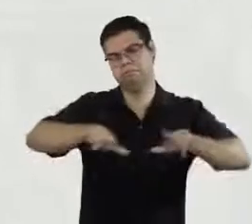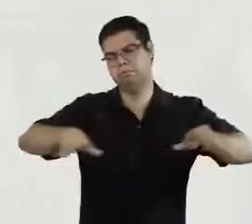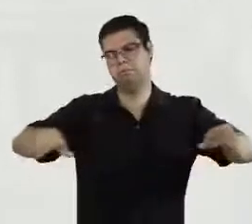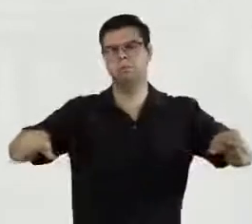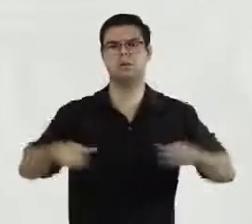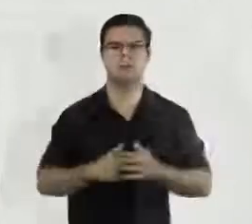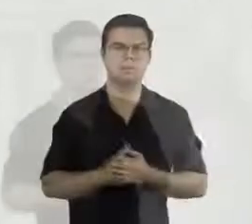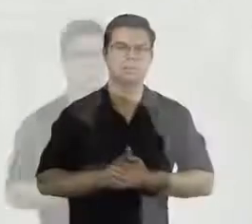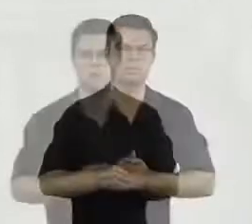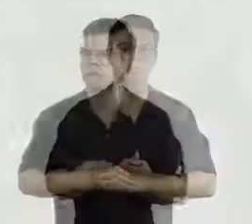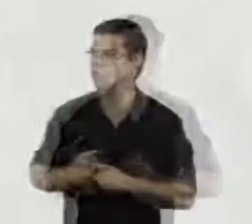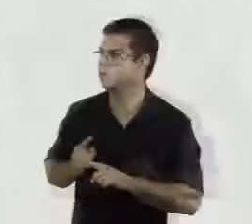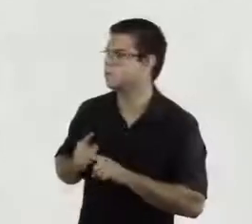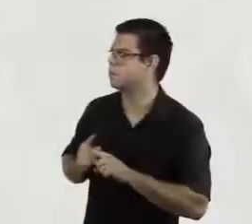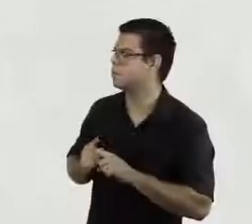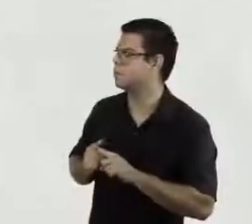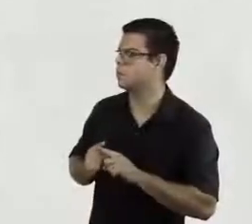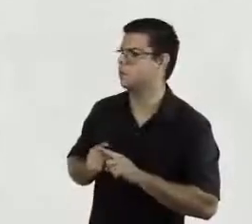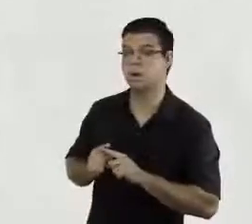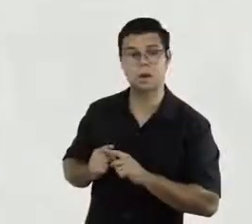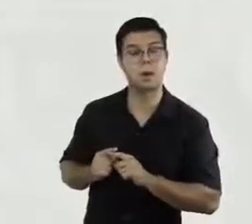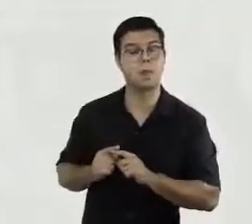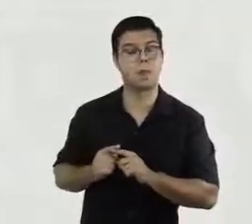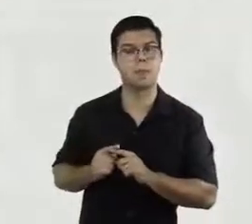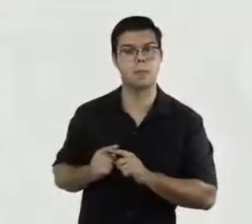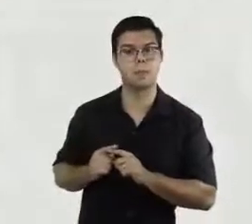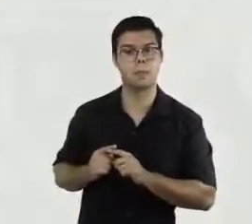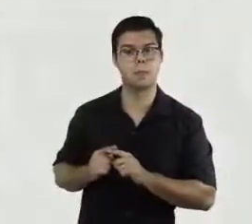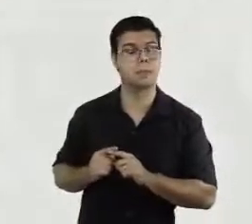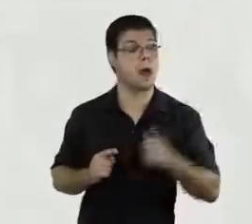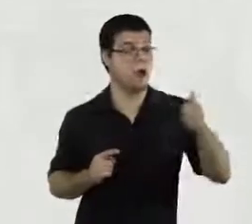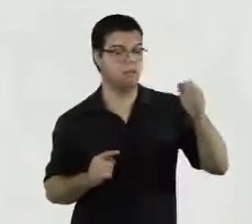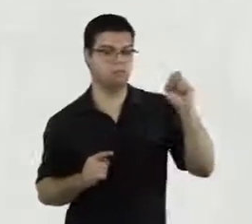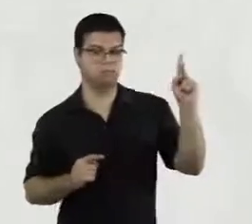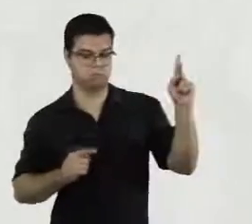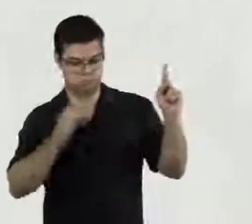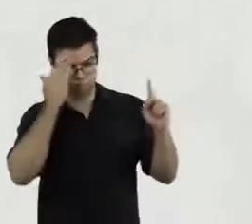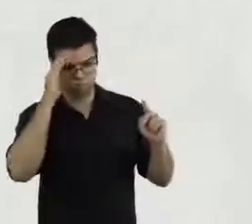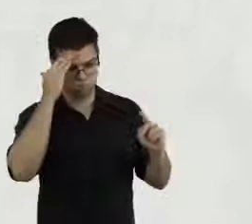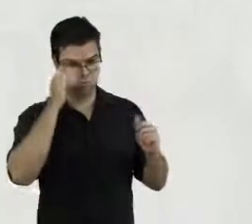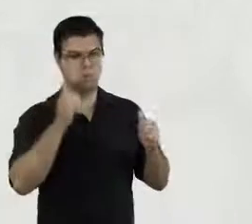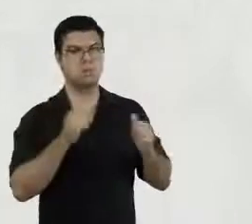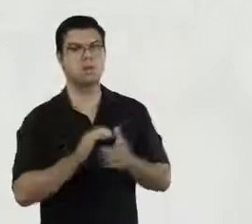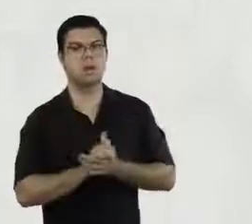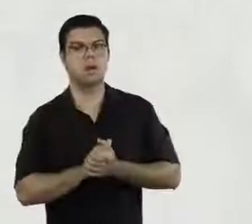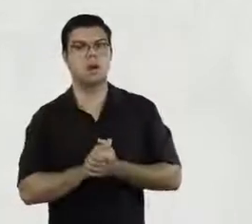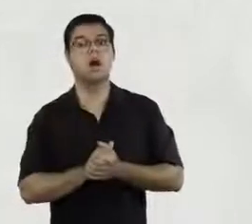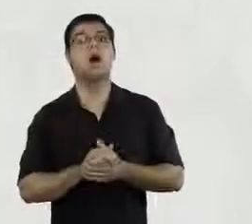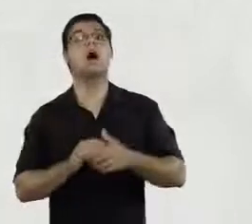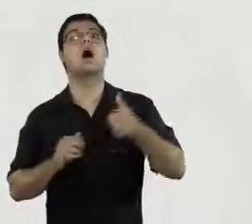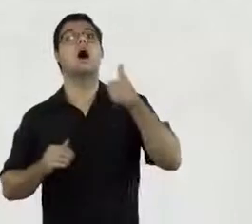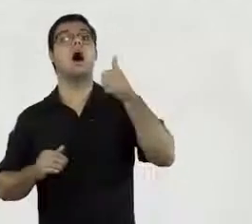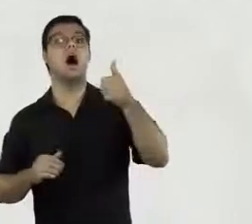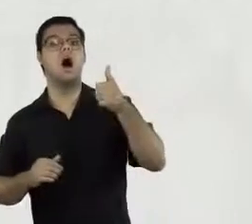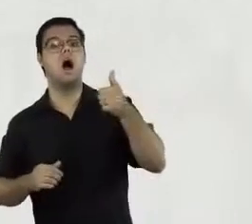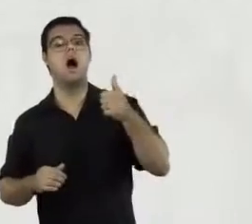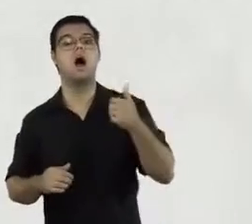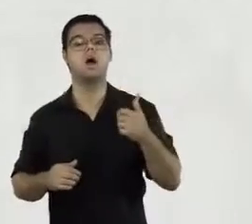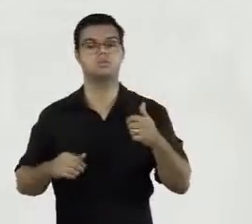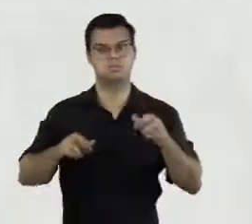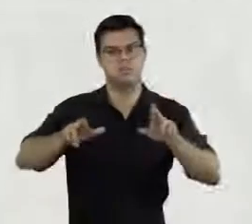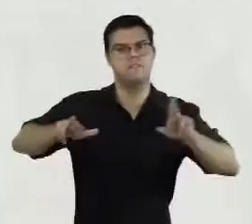vai. Nessa perspectiva, Menezes Tello traz a reflexão. A diferença entre